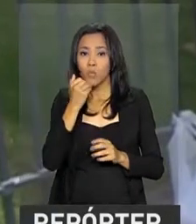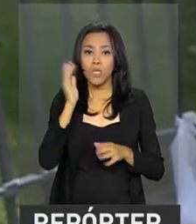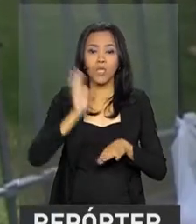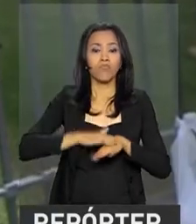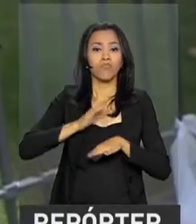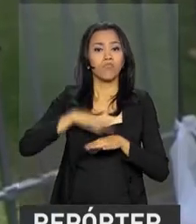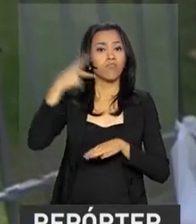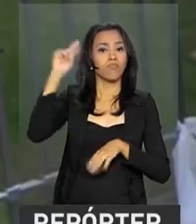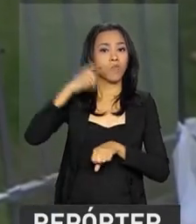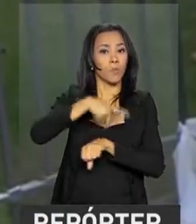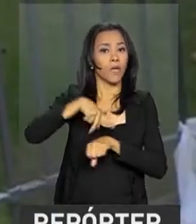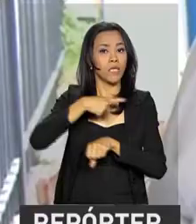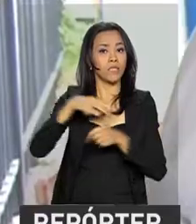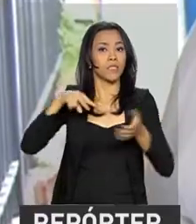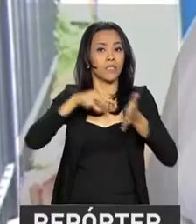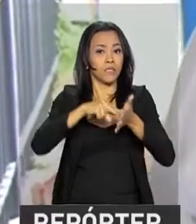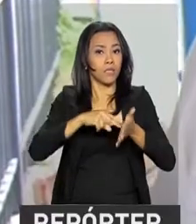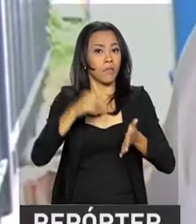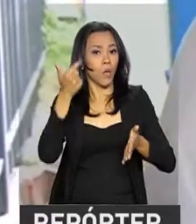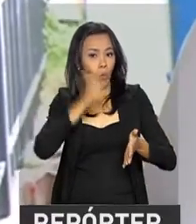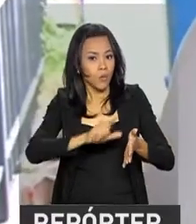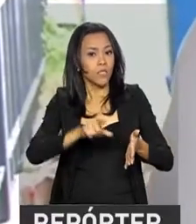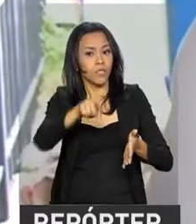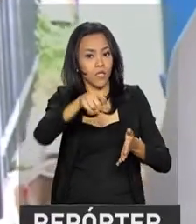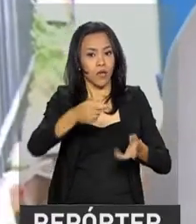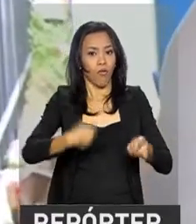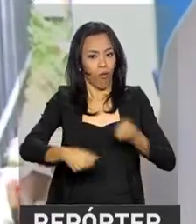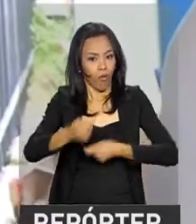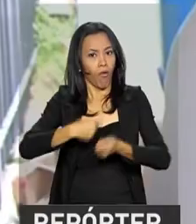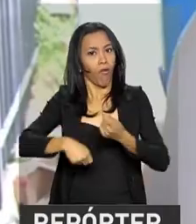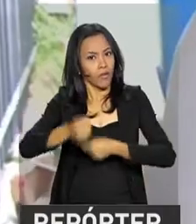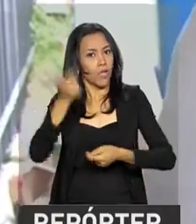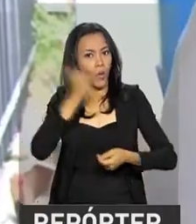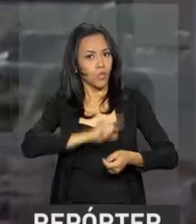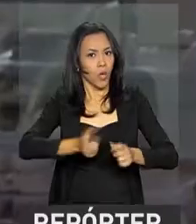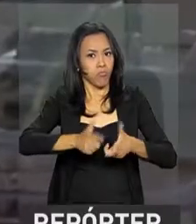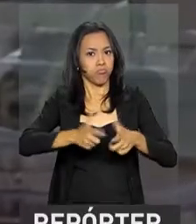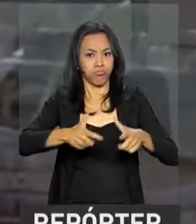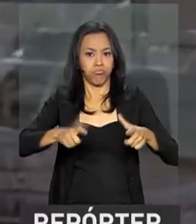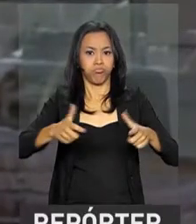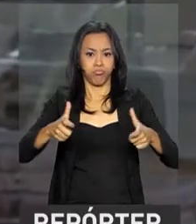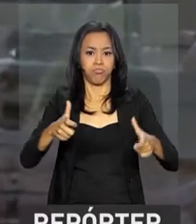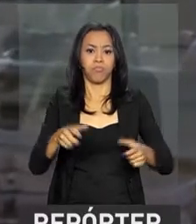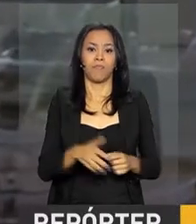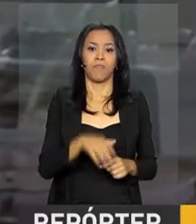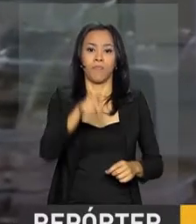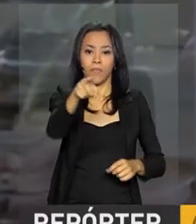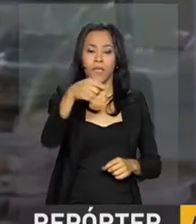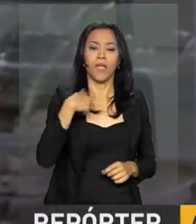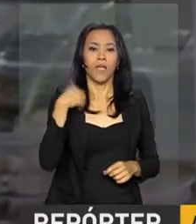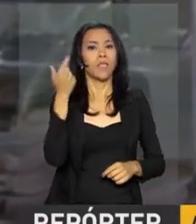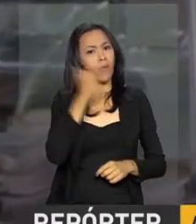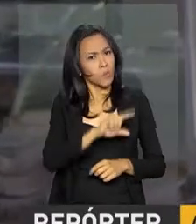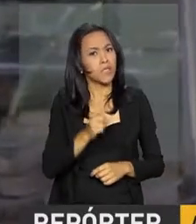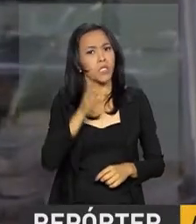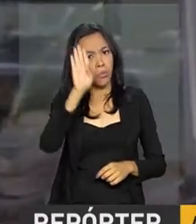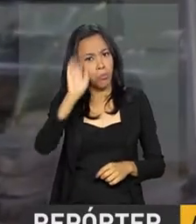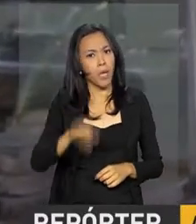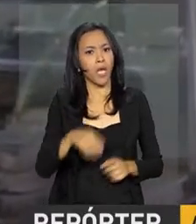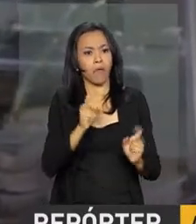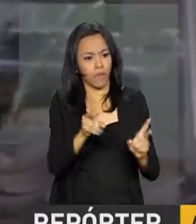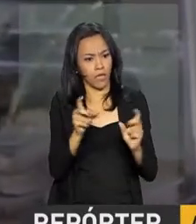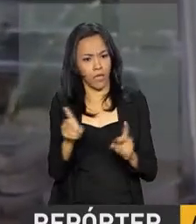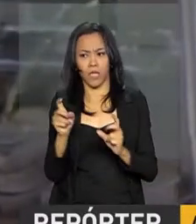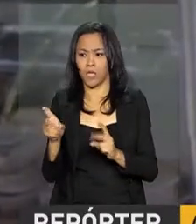conquistar os cariocas o negócio é formalizado e está crescendo e outra está conseguindo ver vem pra